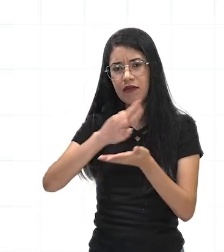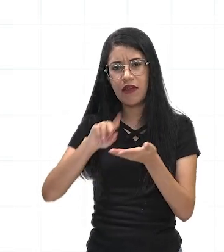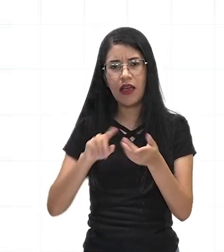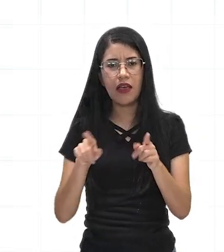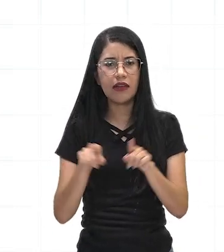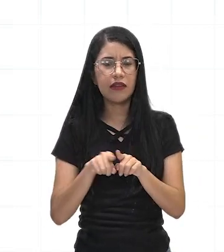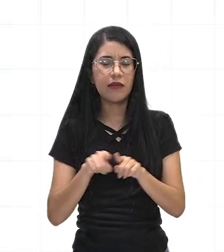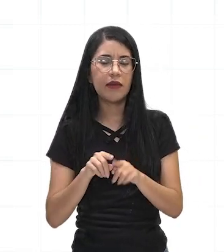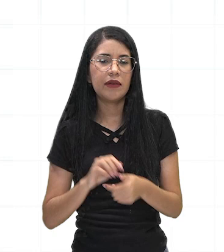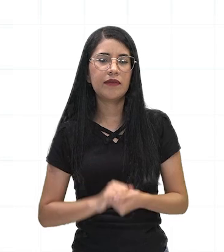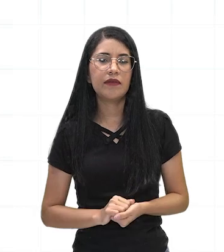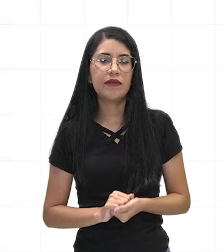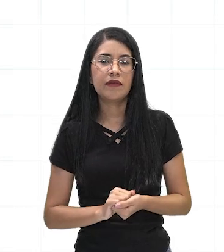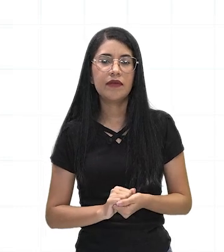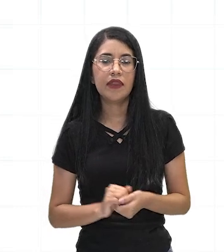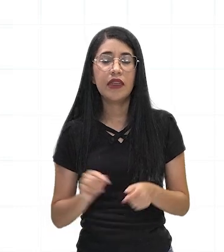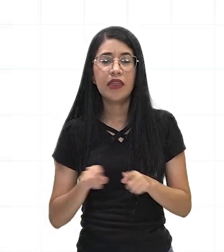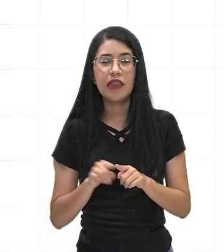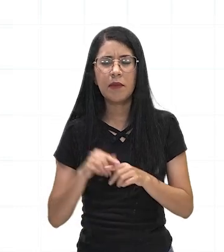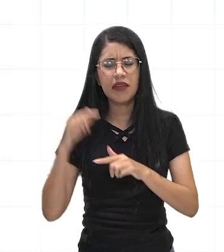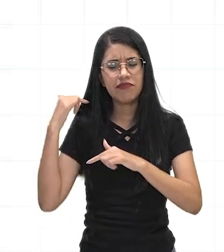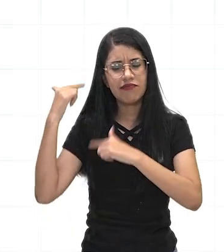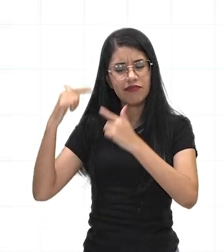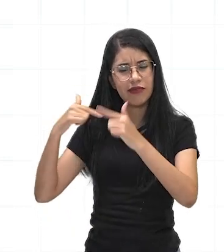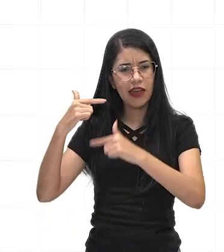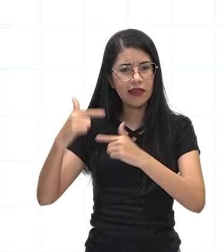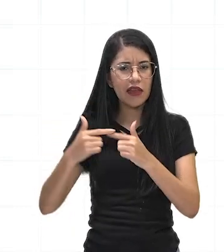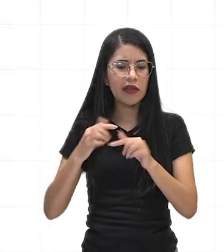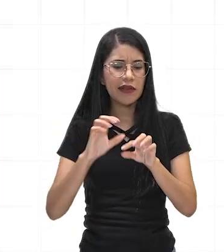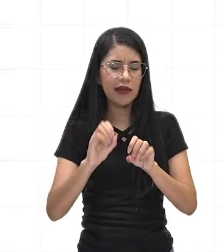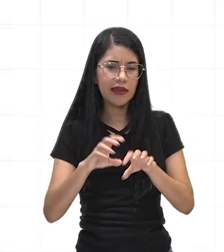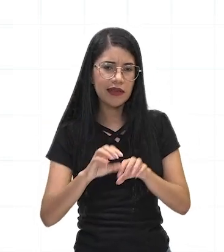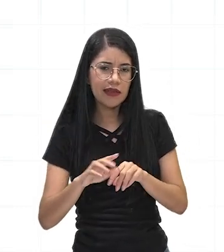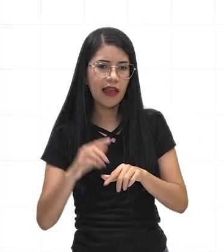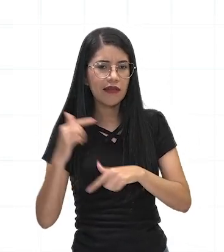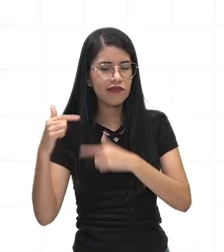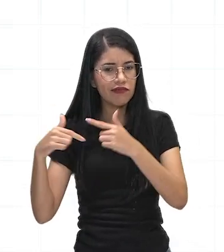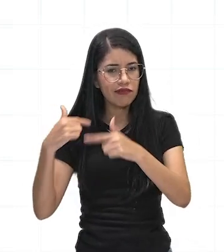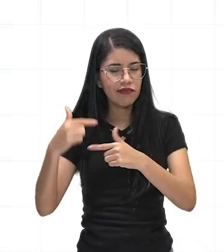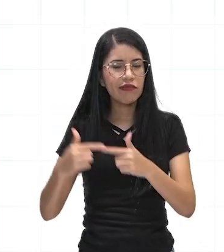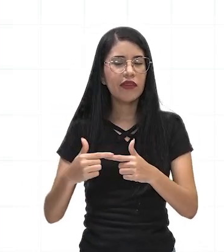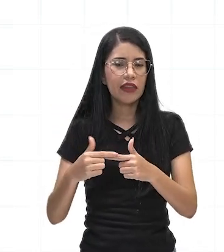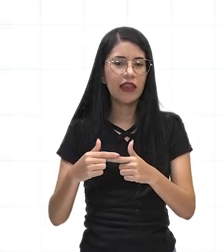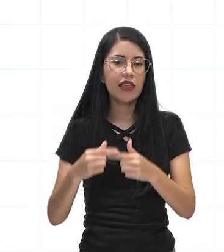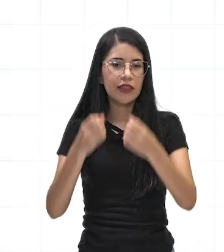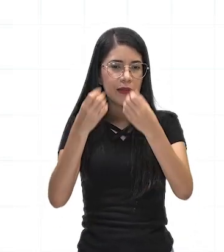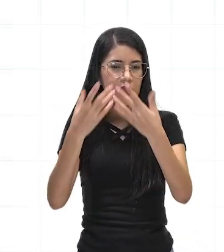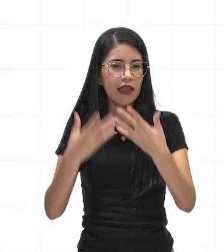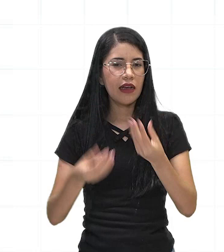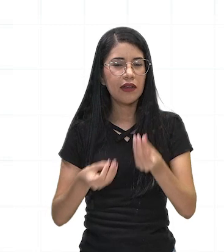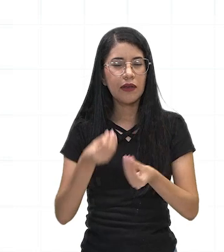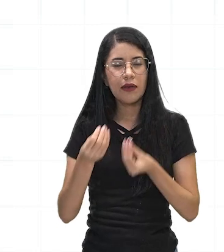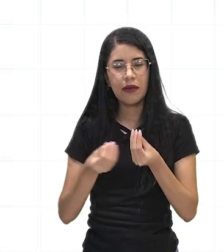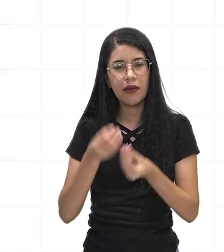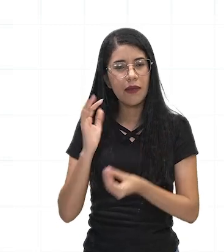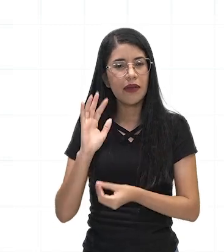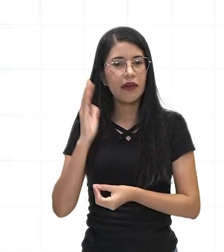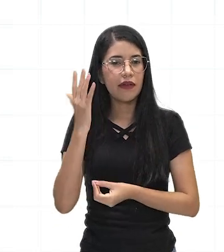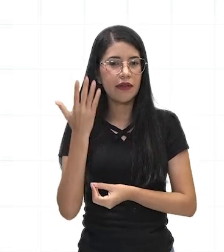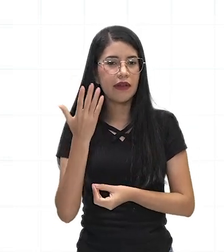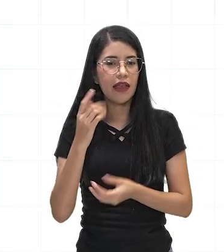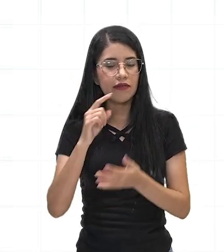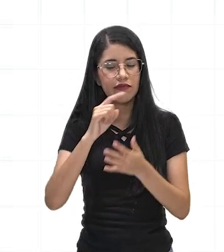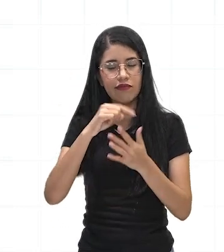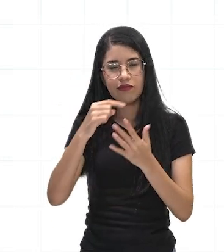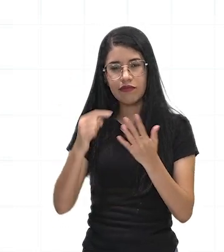tem ali o senso comum, né, aquelas tradições, né, que são passadas ali entre as gerações, falando dessas situações ali,